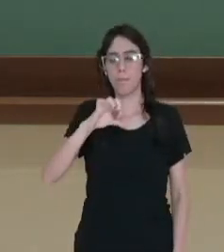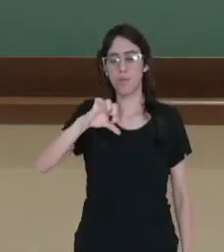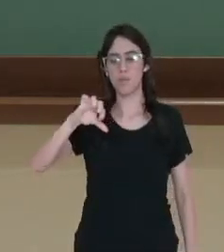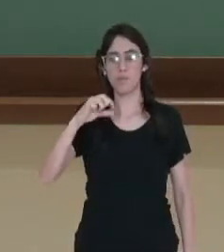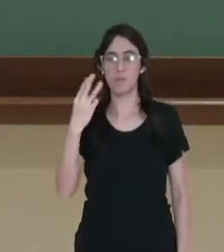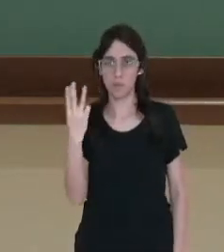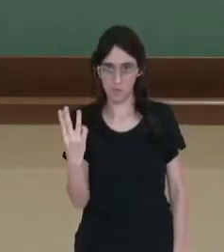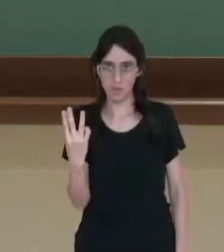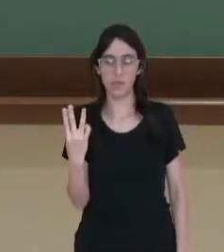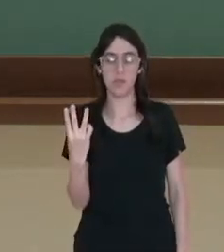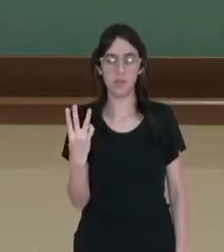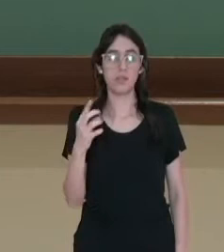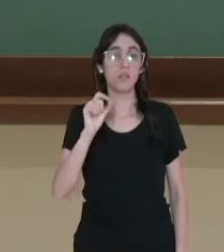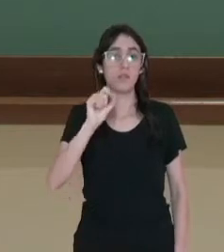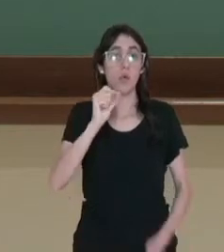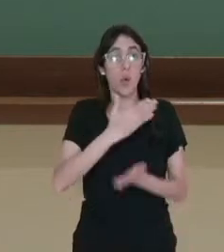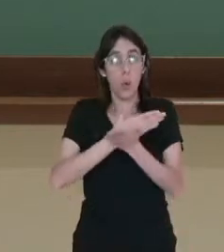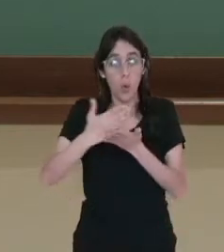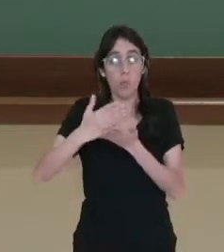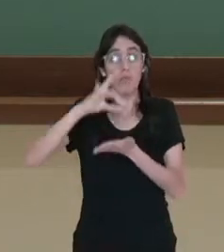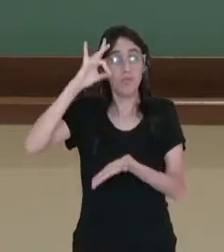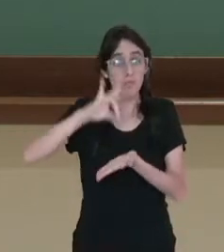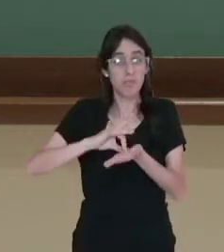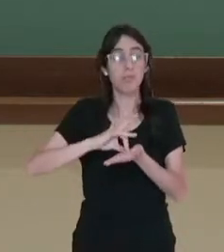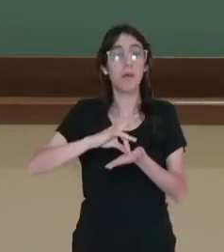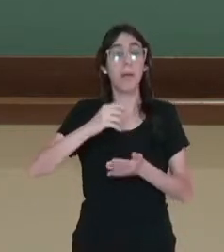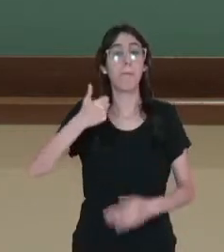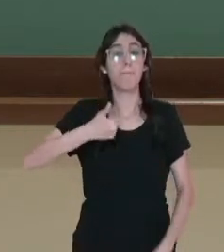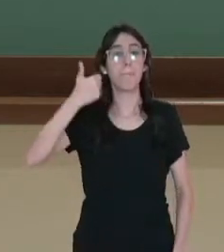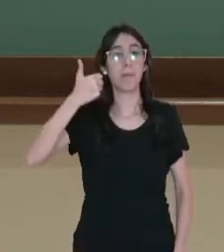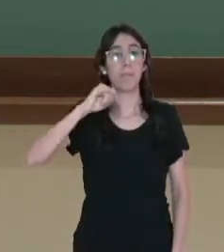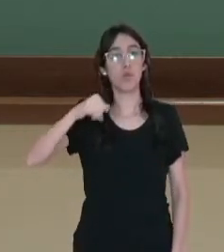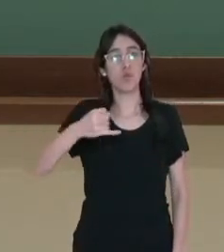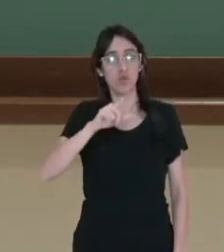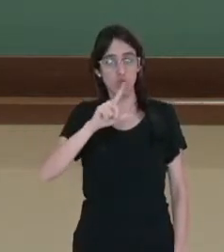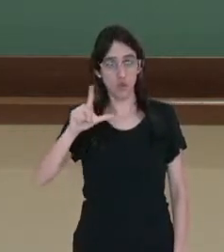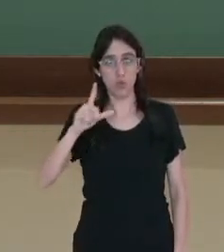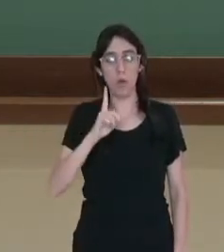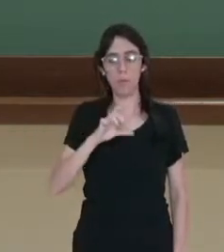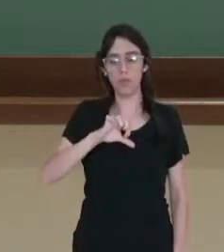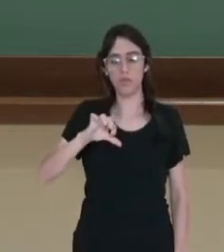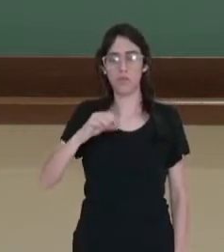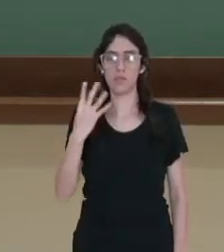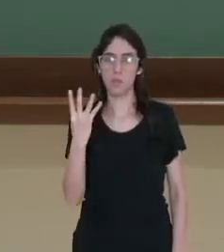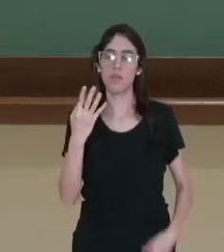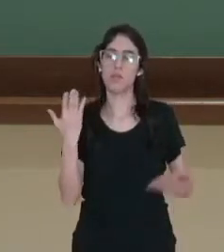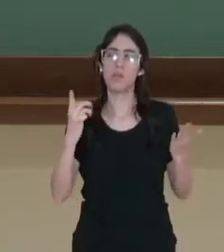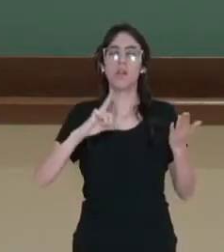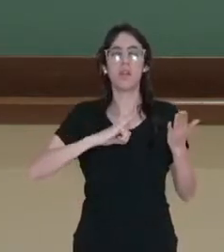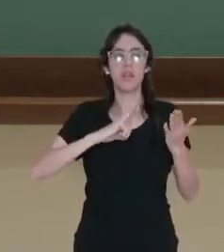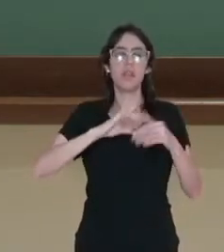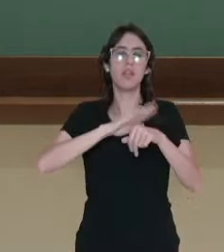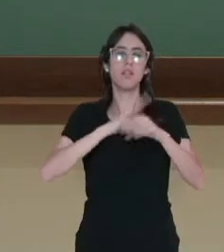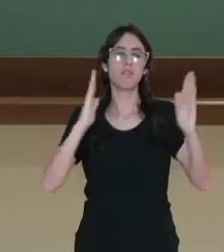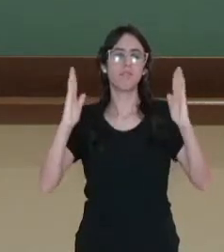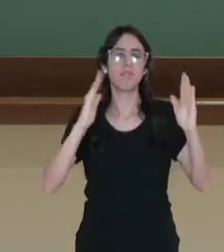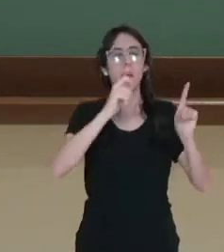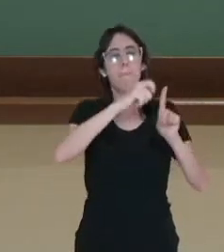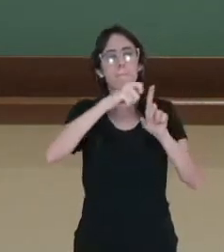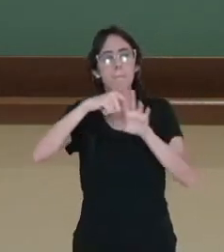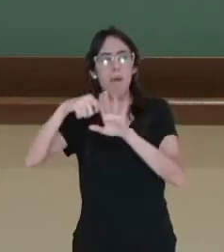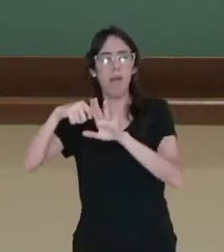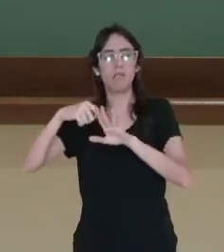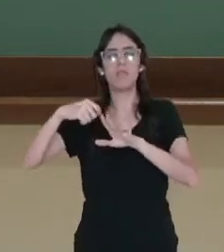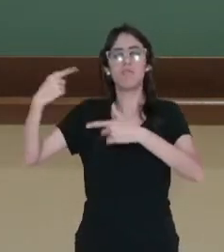1993 para entrar em vigor em 1º de julho de 1994. Então houve tempo de debates na sociedade.